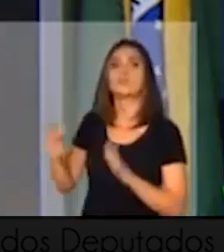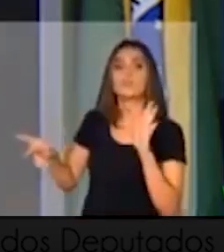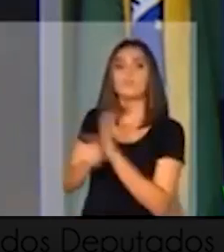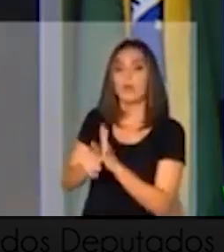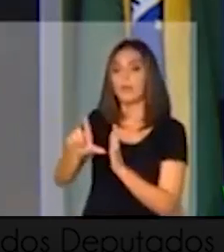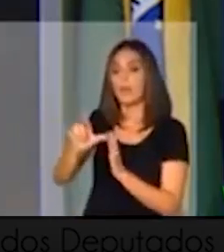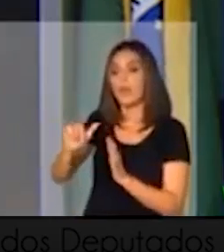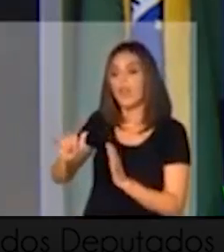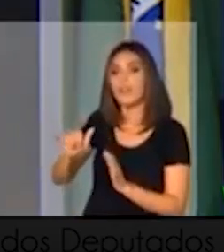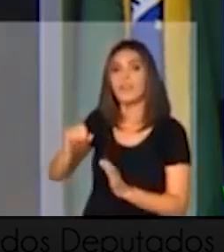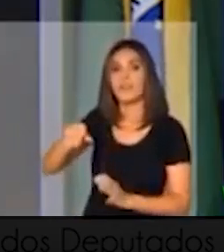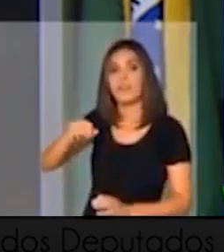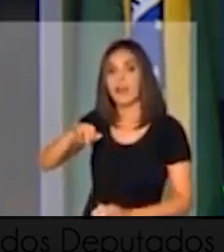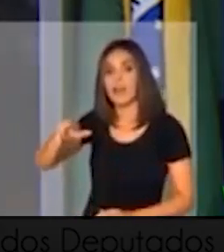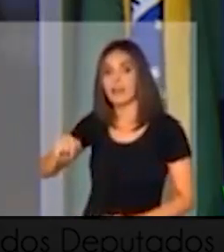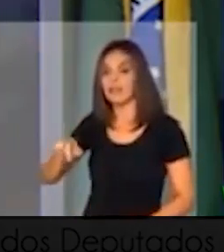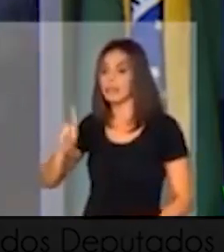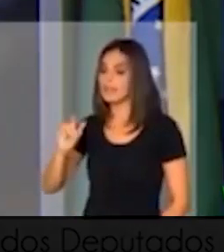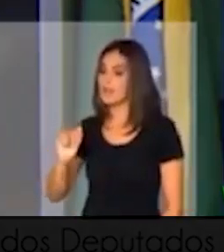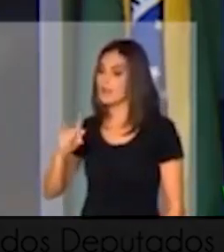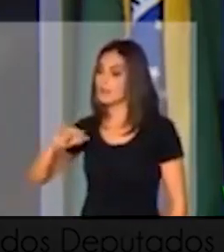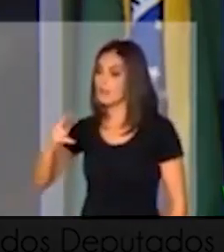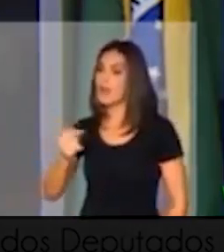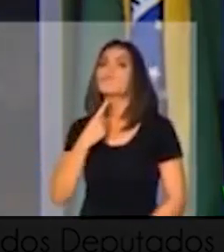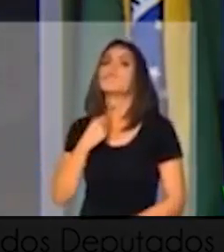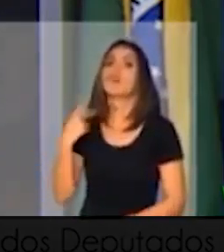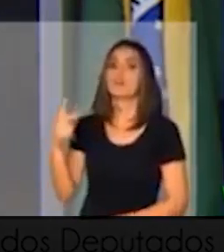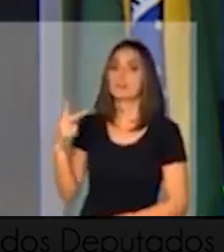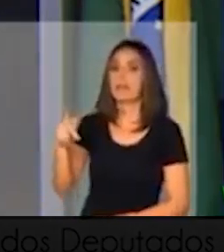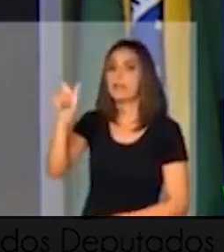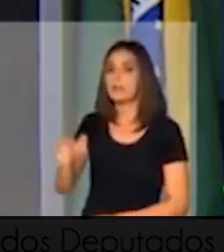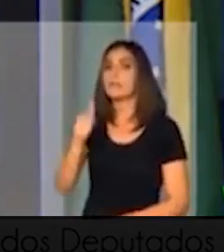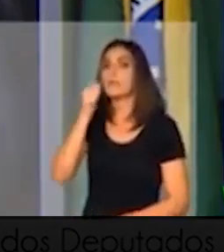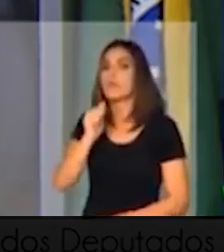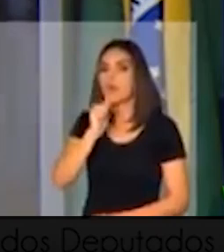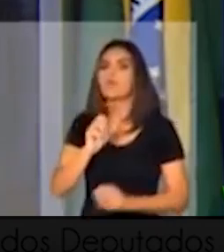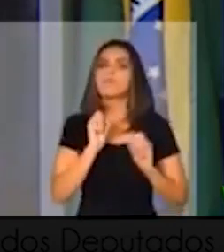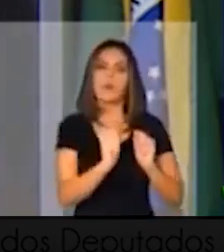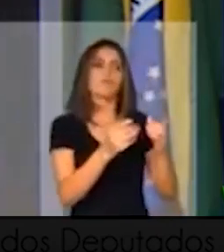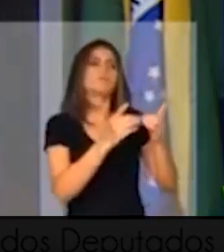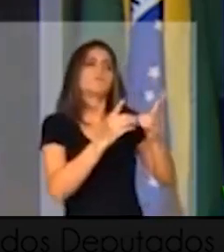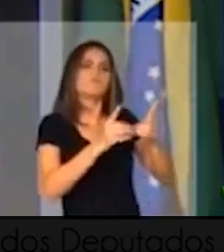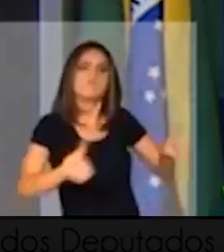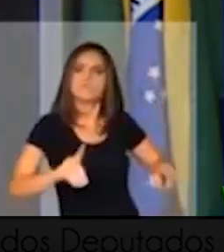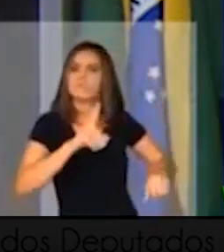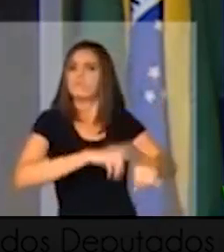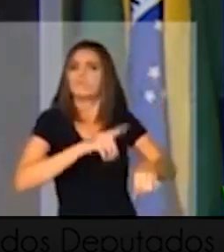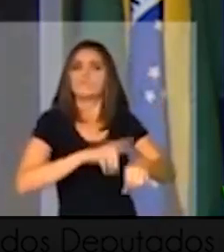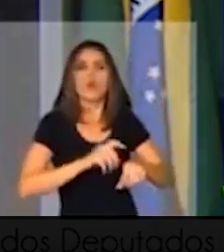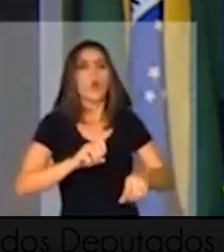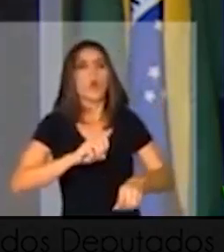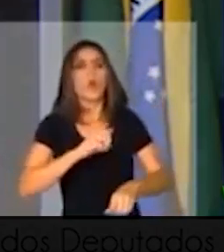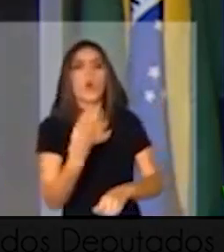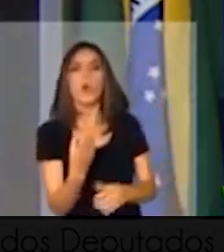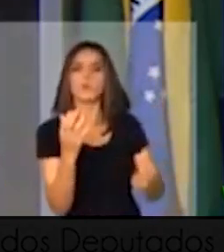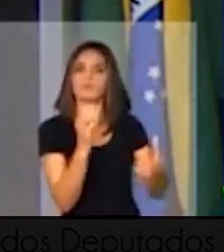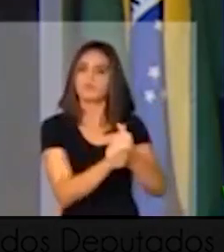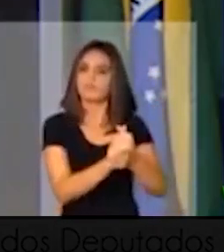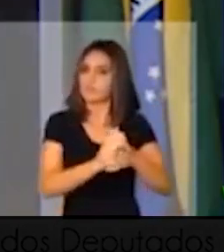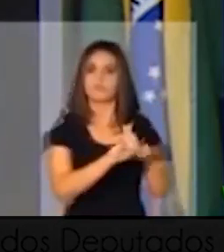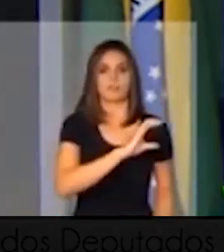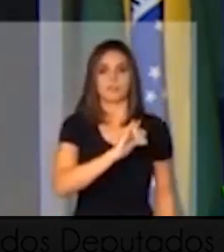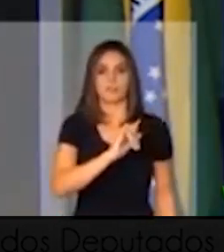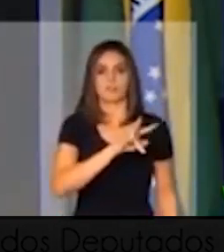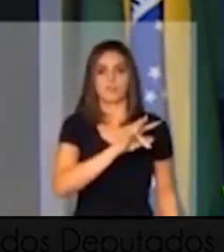juiz, assim que for da vontade da agredida, decretar o divórcio ou o rompimento da união